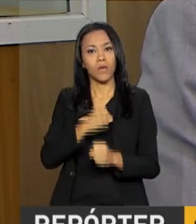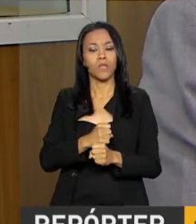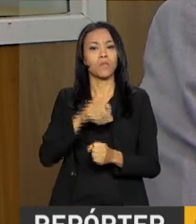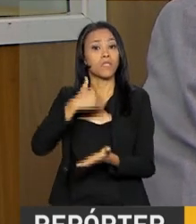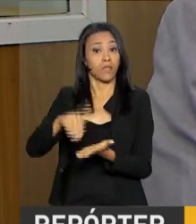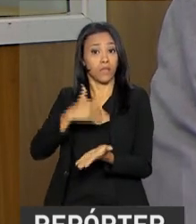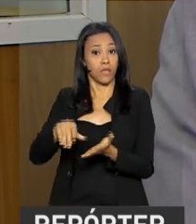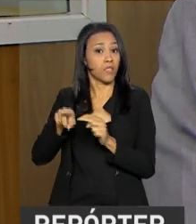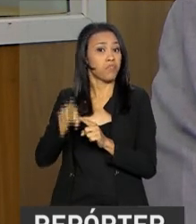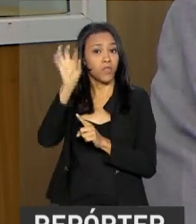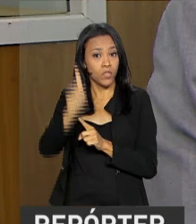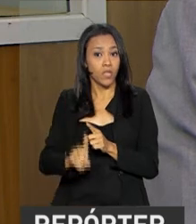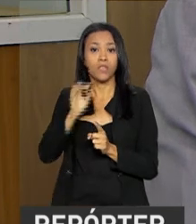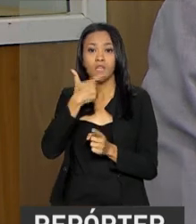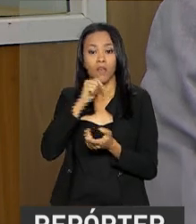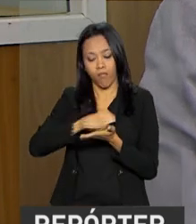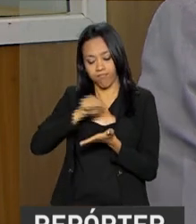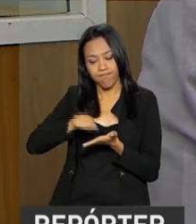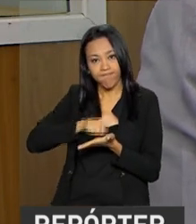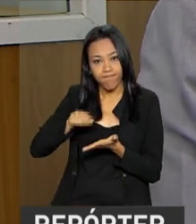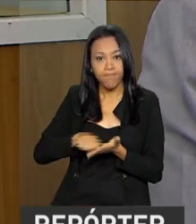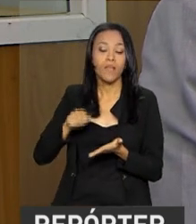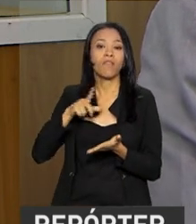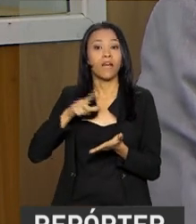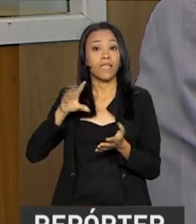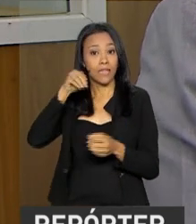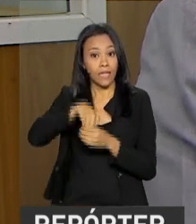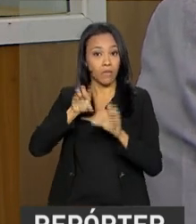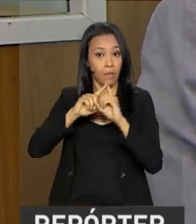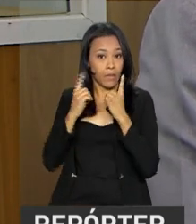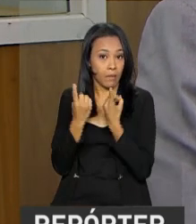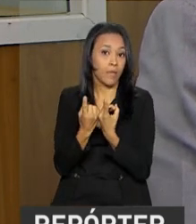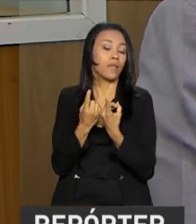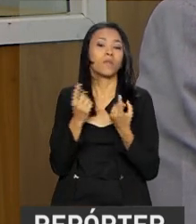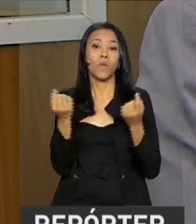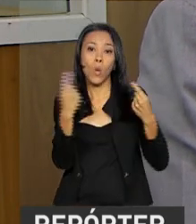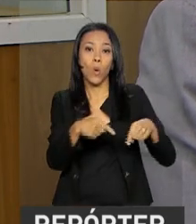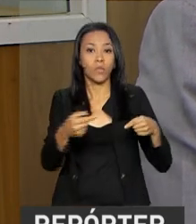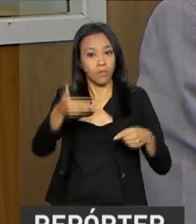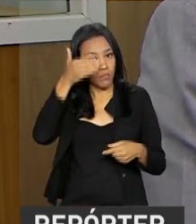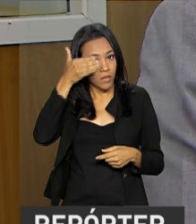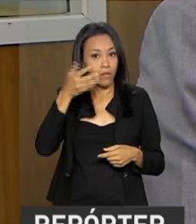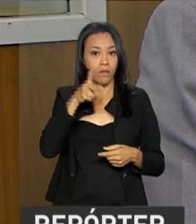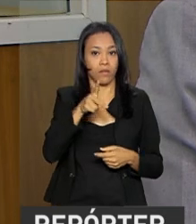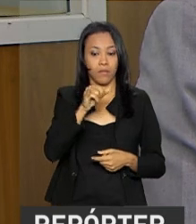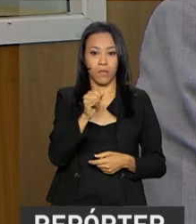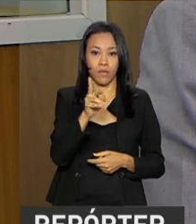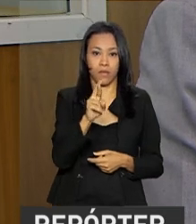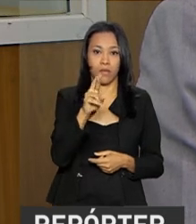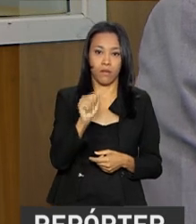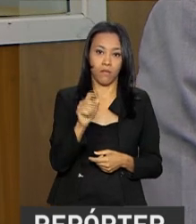ministério da cultura que terá também um departamento especializado no combate à pirataria a idéia é sermos